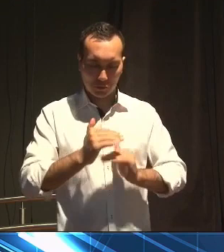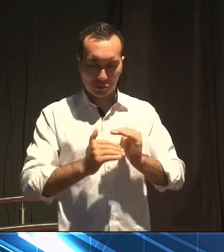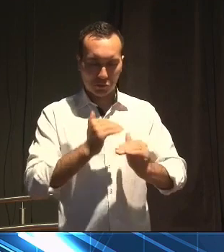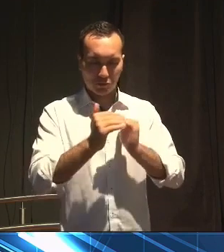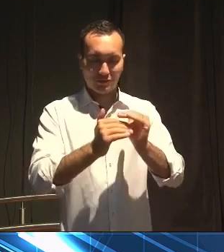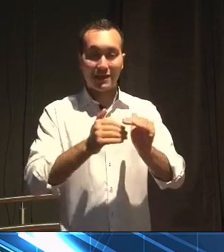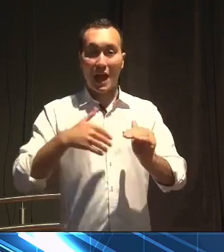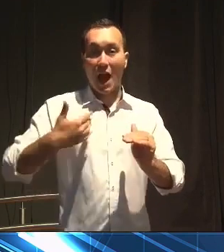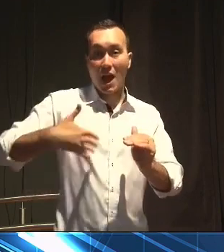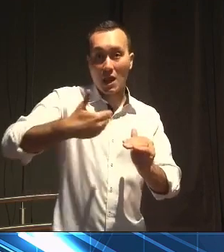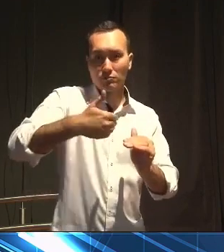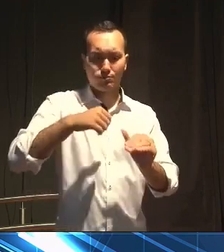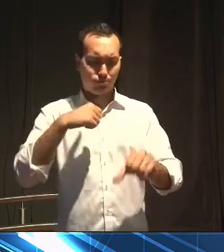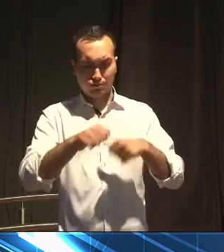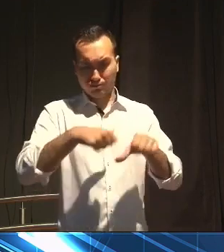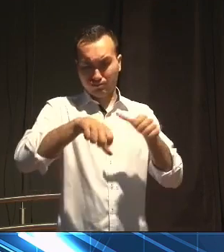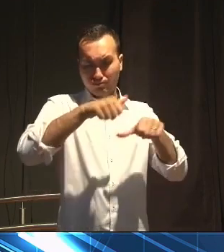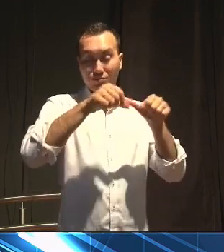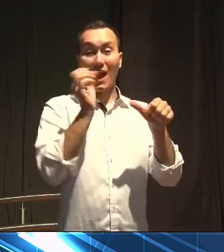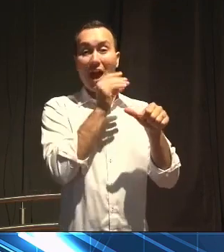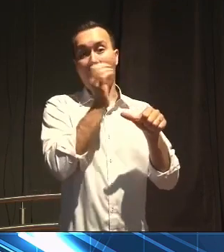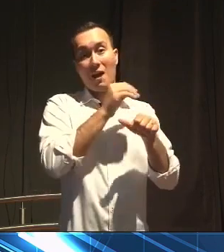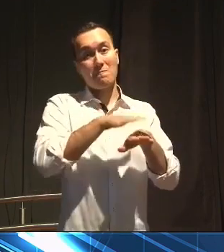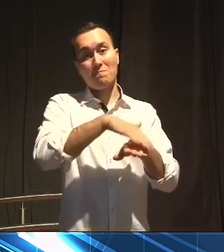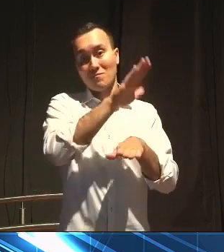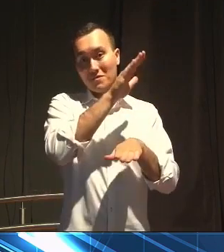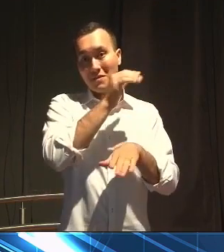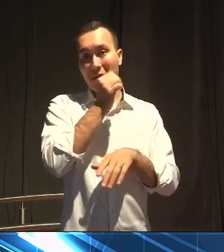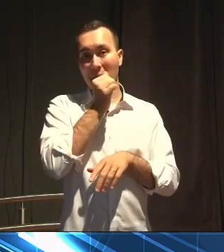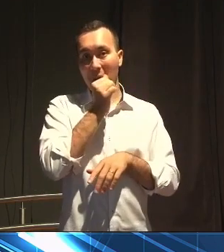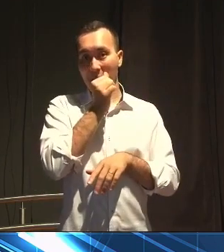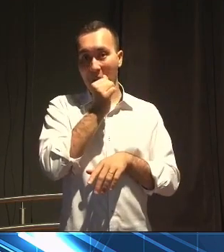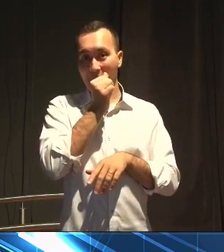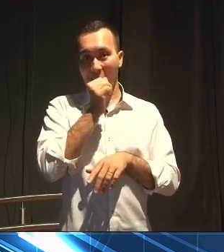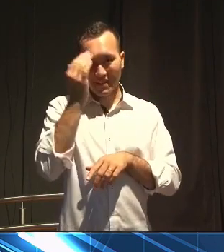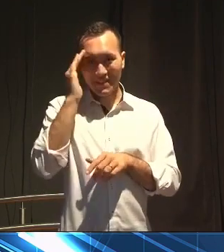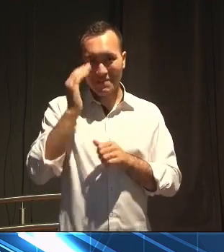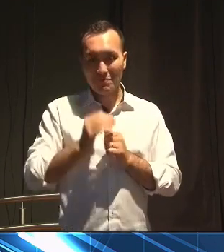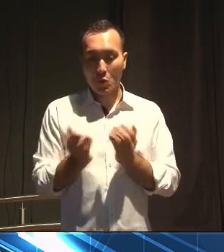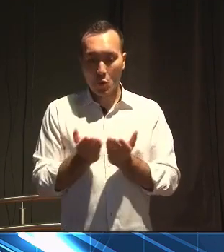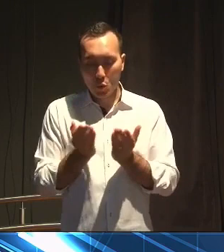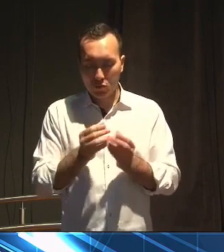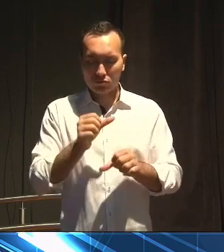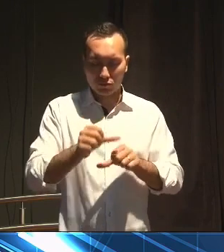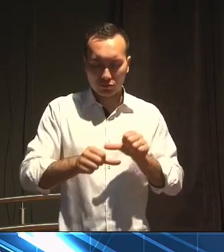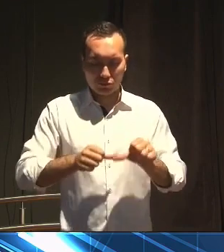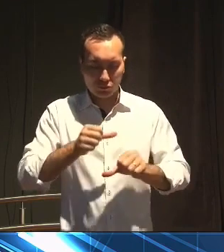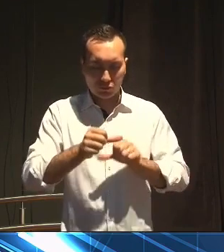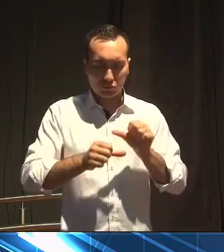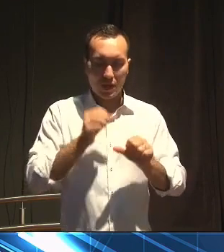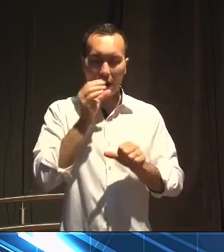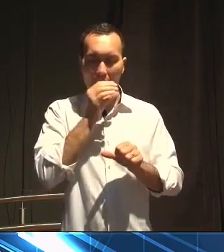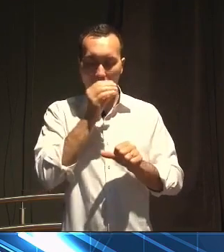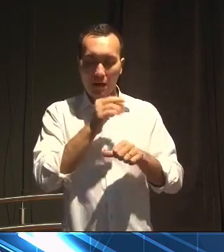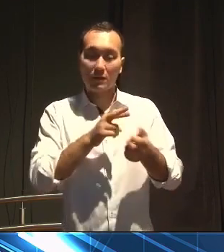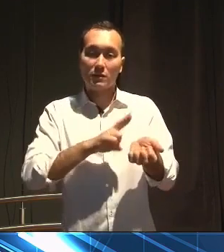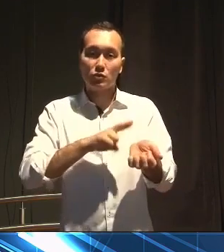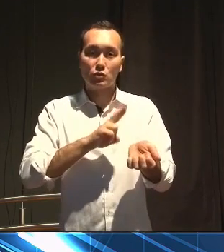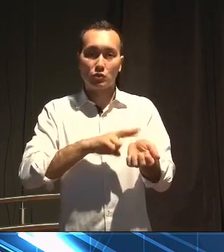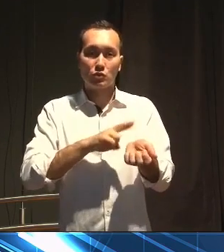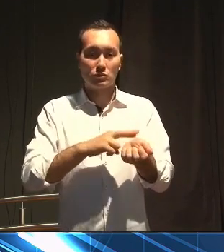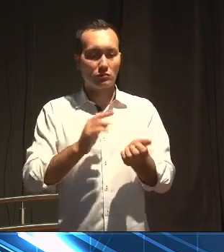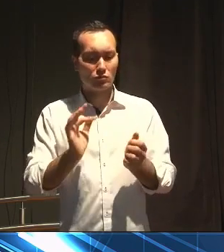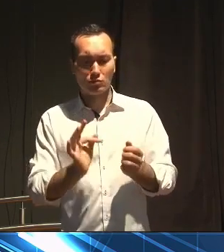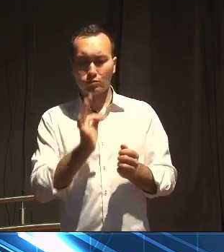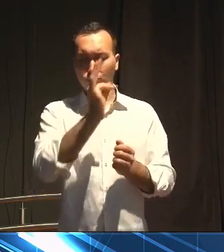mais rapidamente do que elas já são transformadas hoje. Então, quando a gente tem essa rede de compartilhamento, eu consigo ir